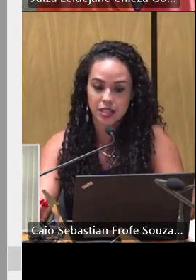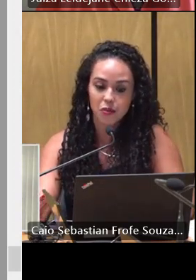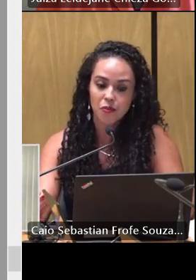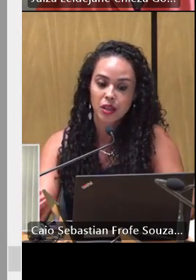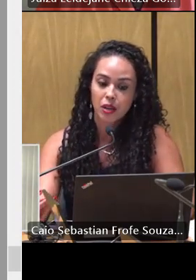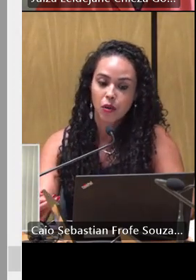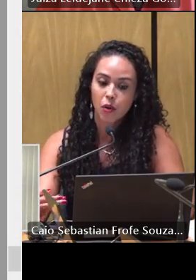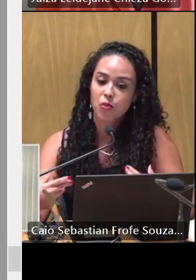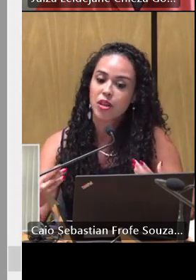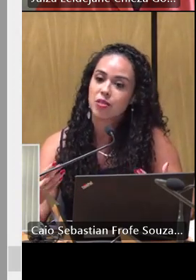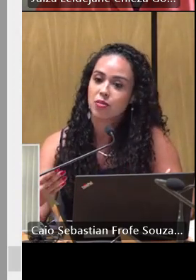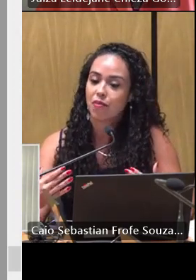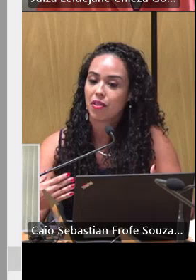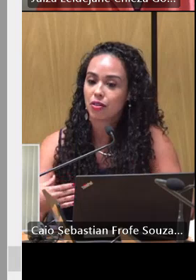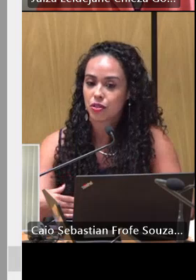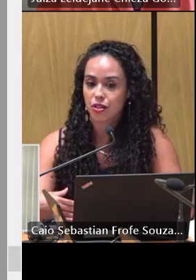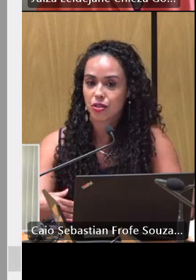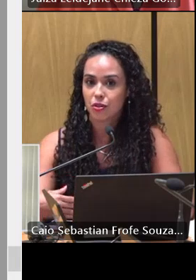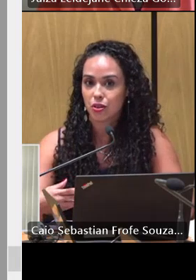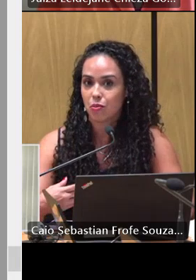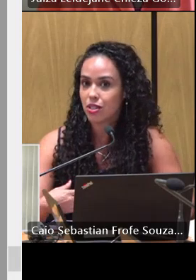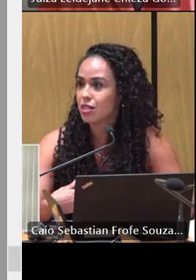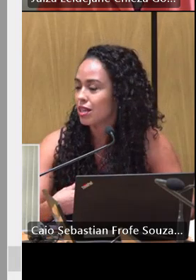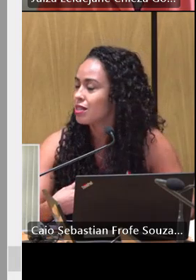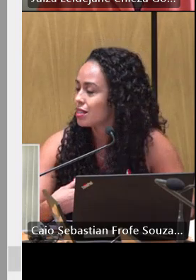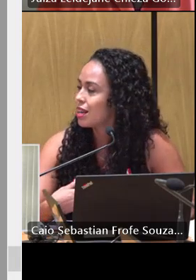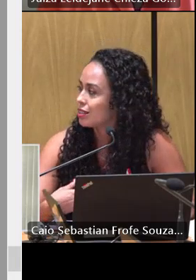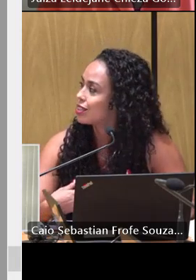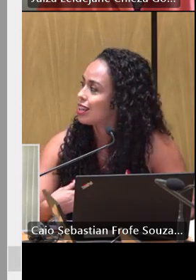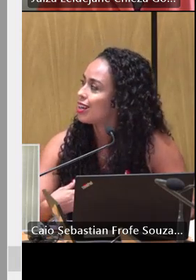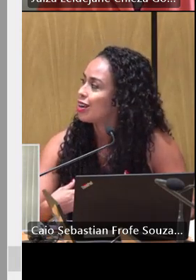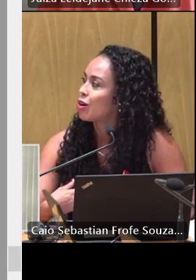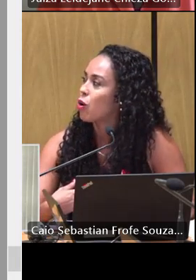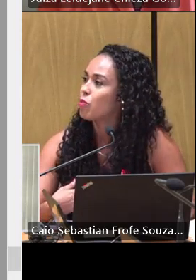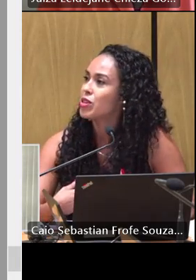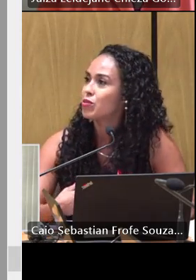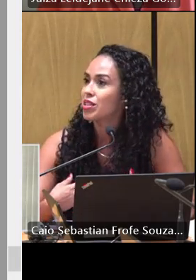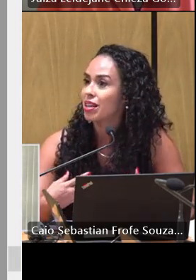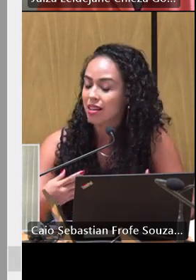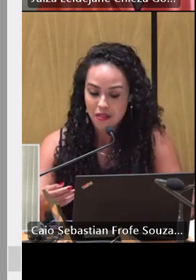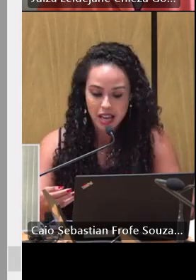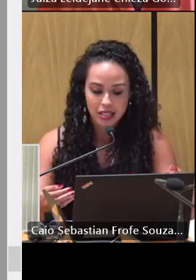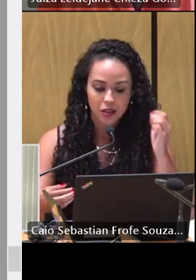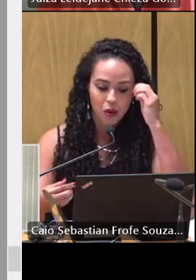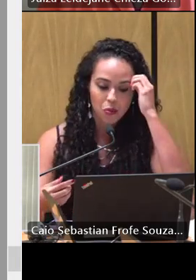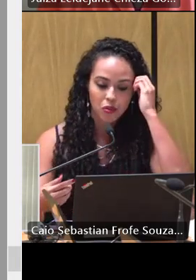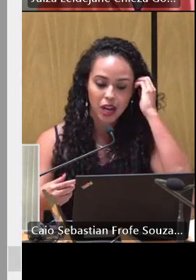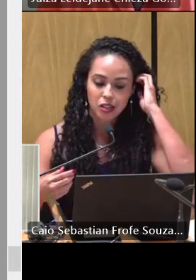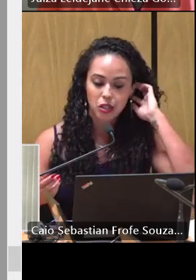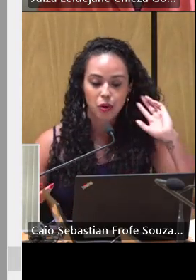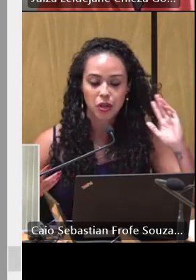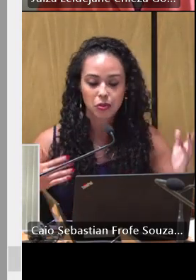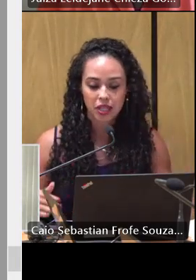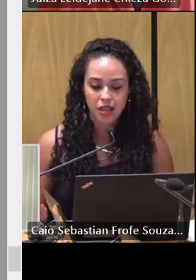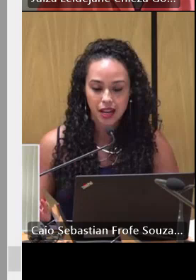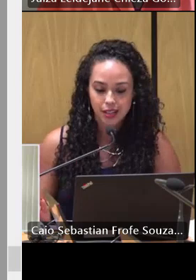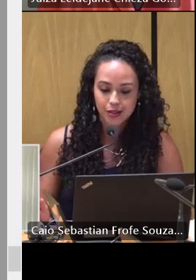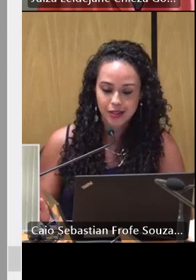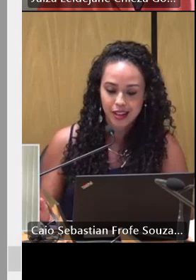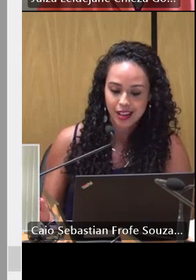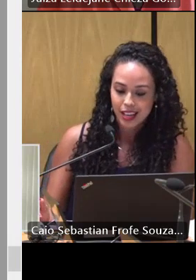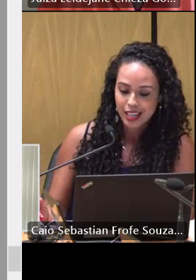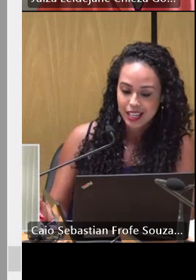escravização como isso reflete no dia de hoje como a gente se sente né como isso nos atravessa como a gente pode pensar